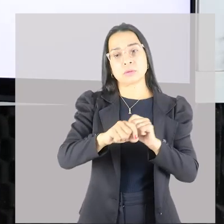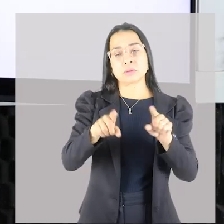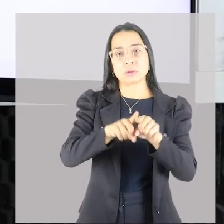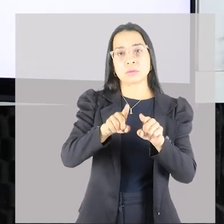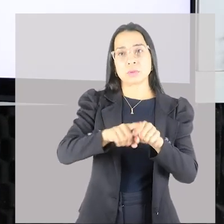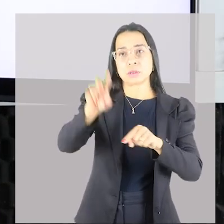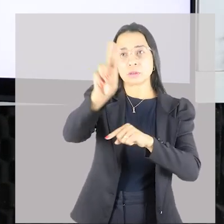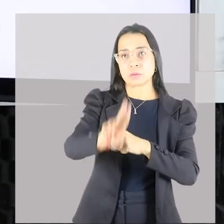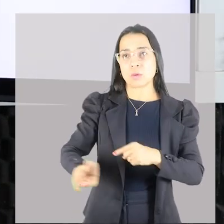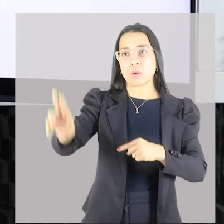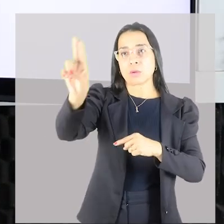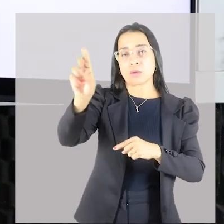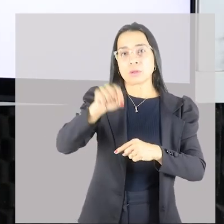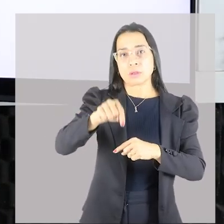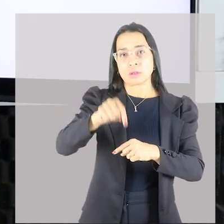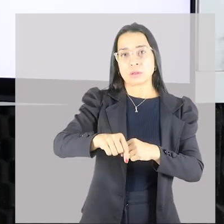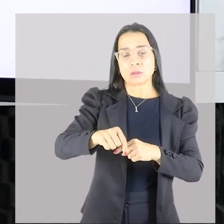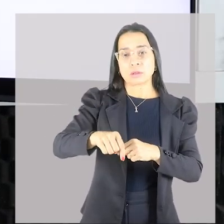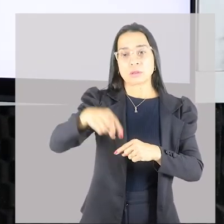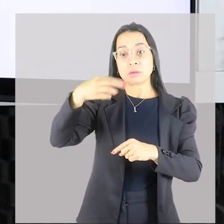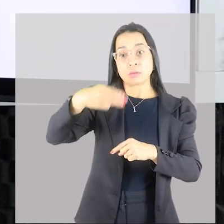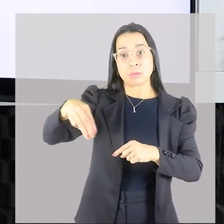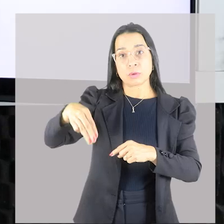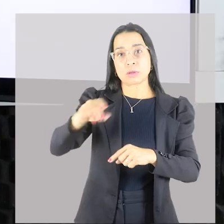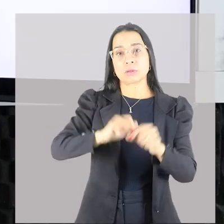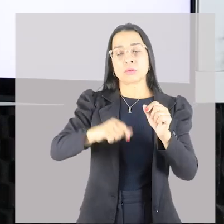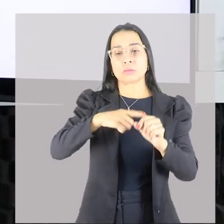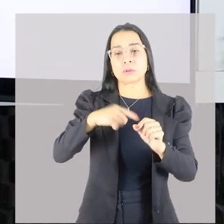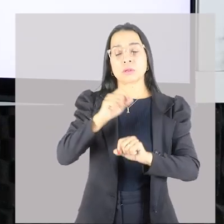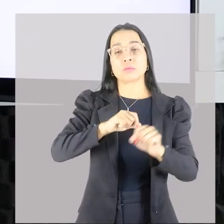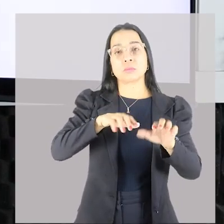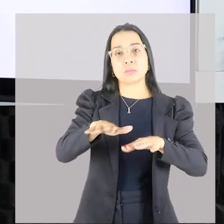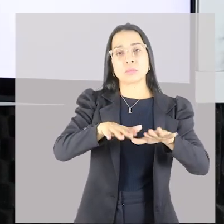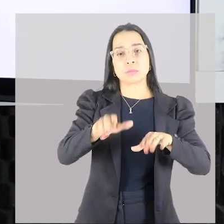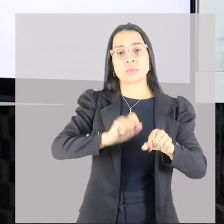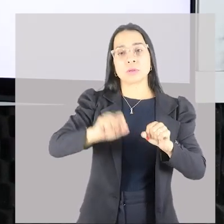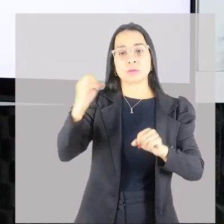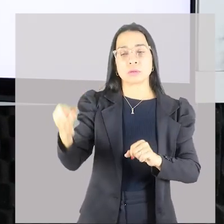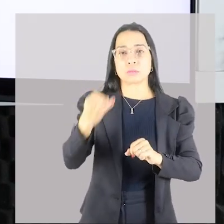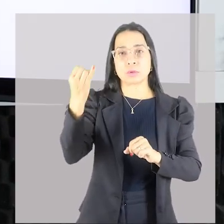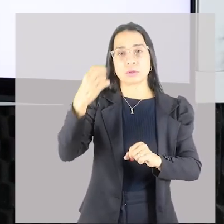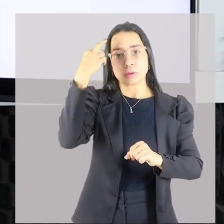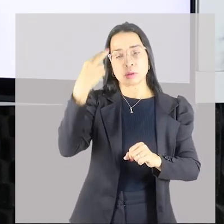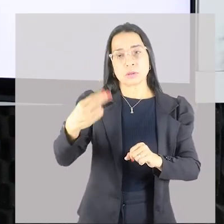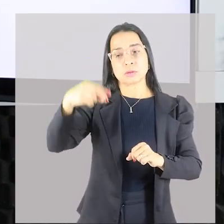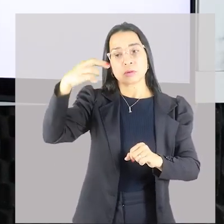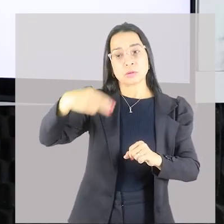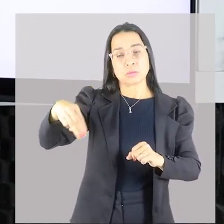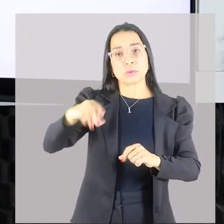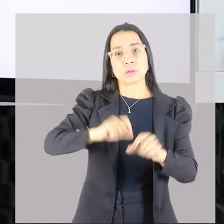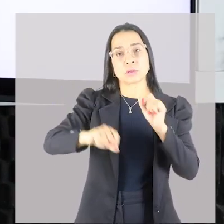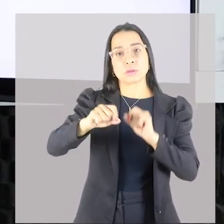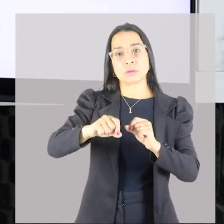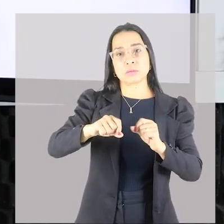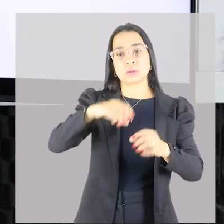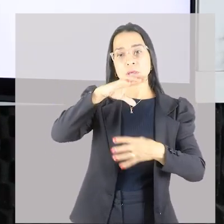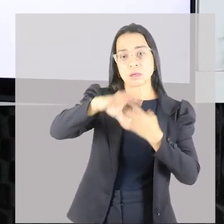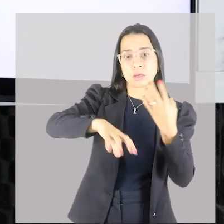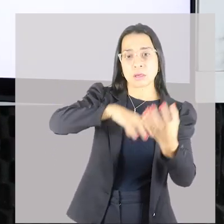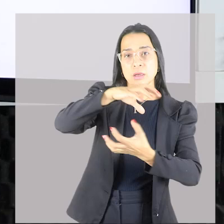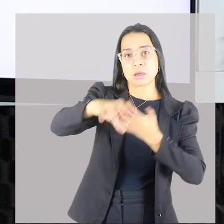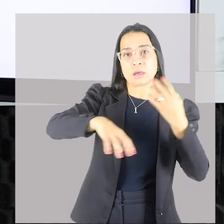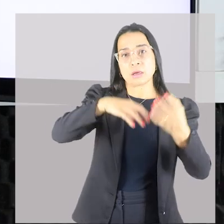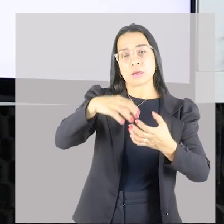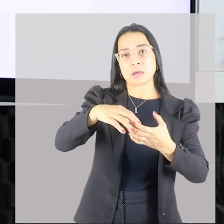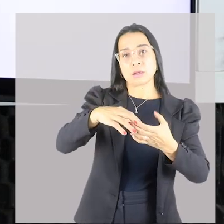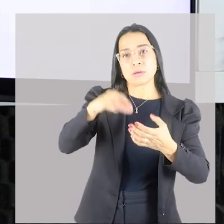universitários. Aqui no Maranhão, por exemplo, a gente tem um movimento que é muito relevante na história do Maranhão, que é a greve da meia passagem, que